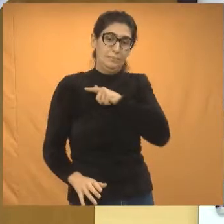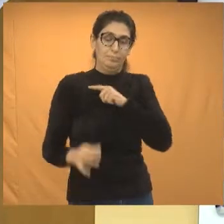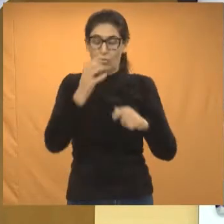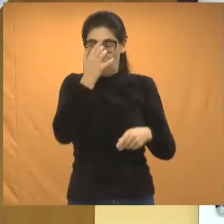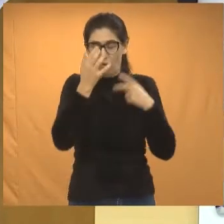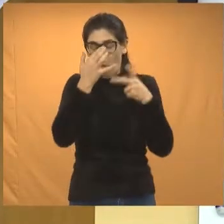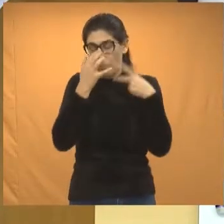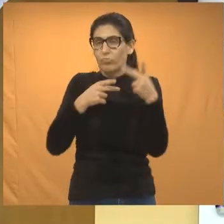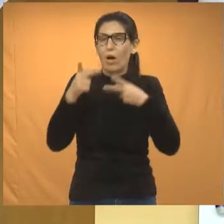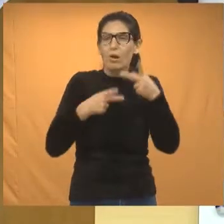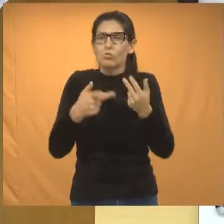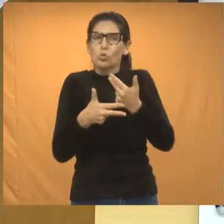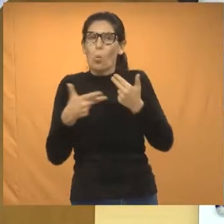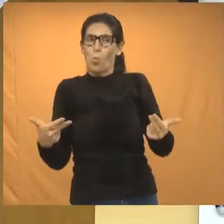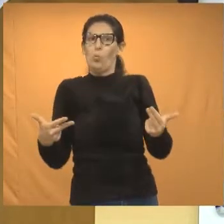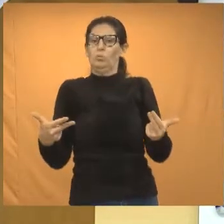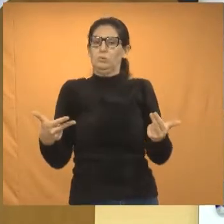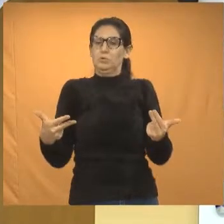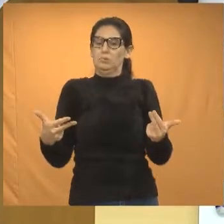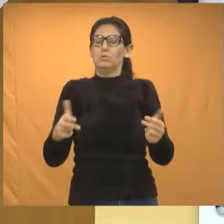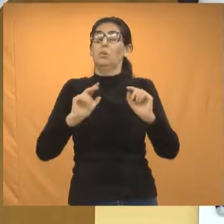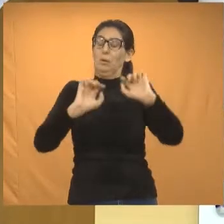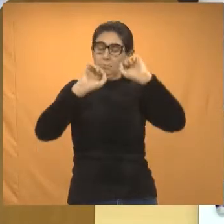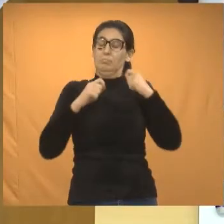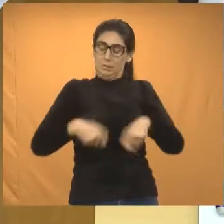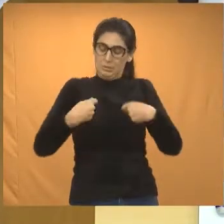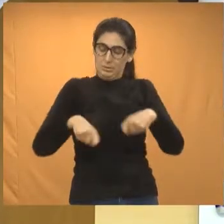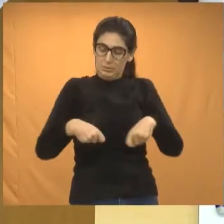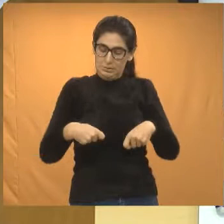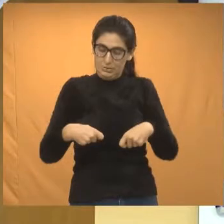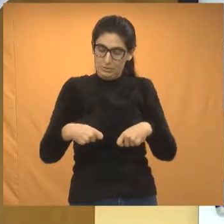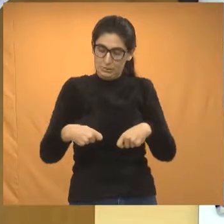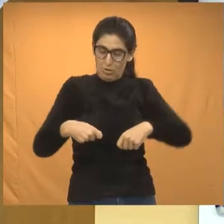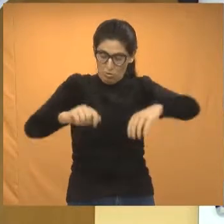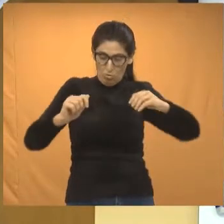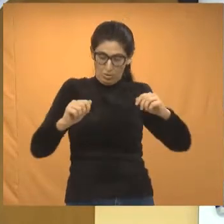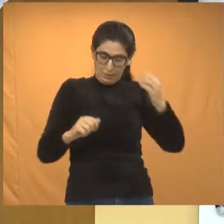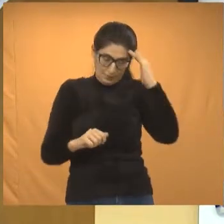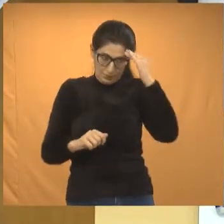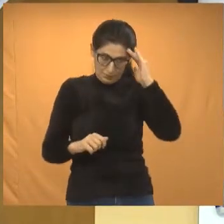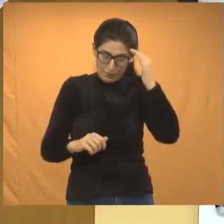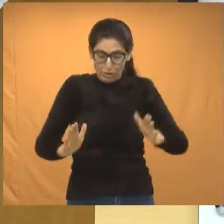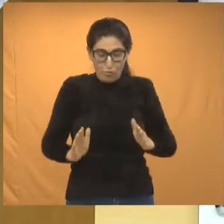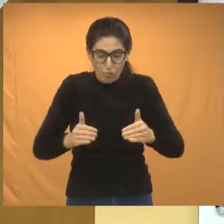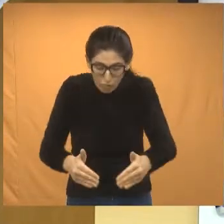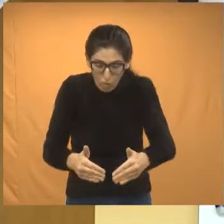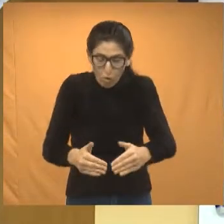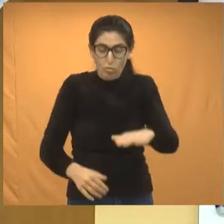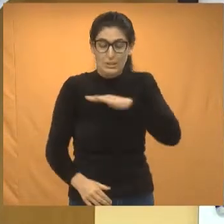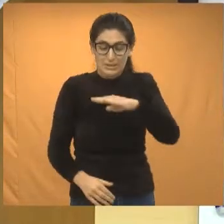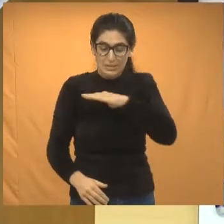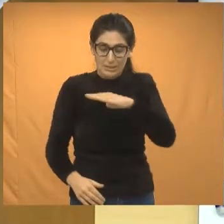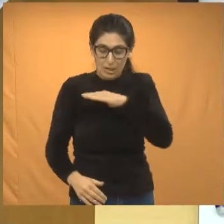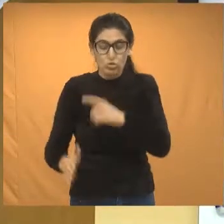licenciamentos. Aqui tem que estar, primeiro, bem claro que são os interesses locais e que a legislação permita